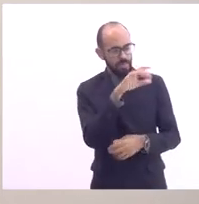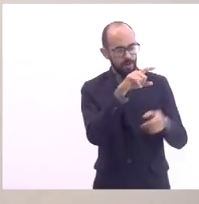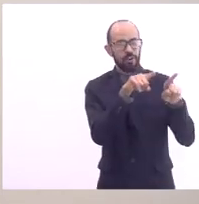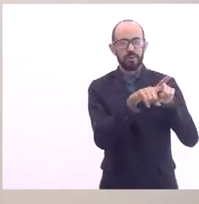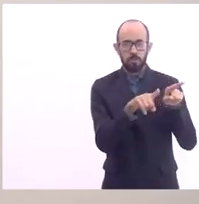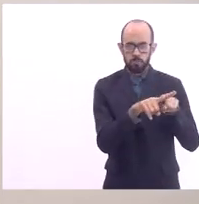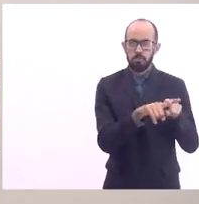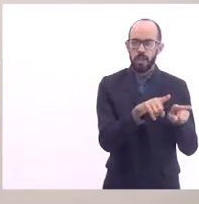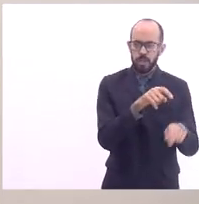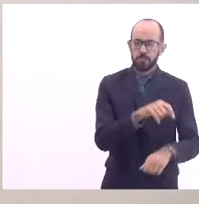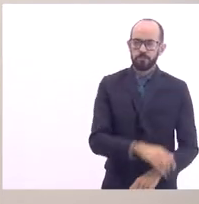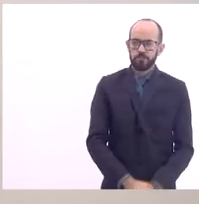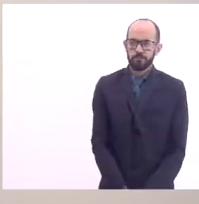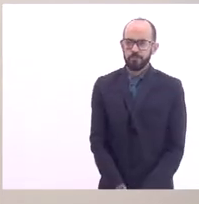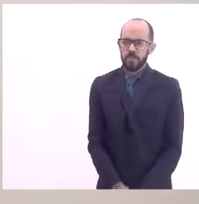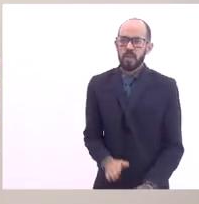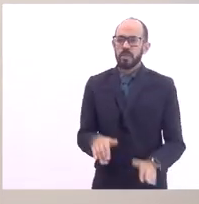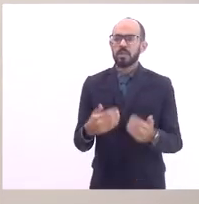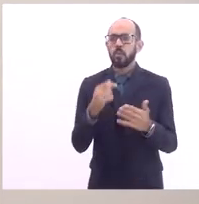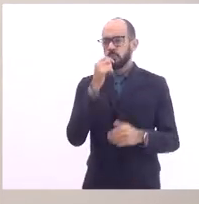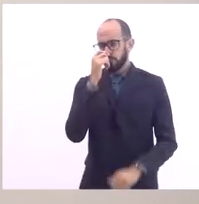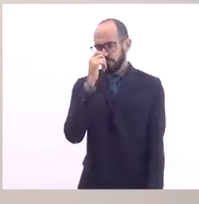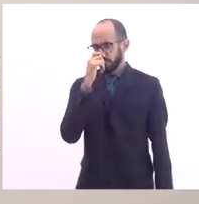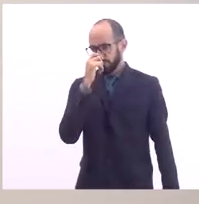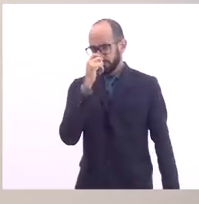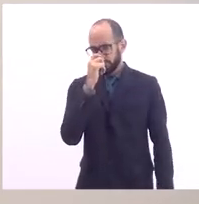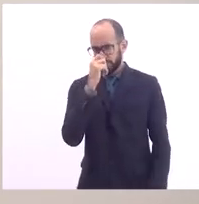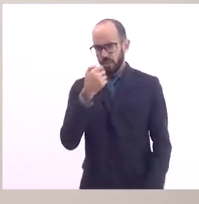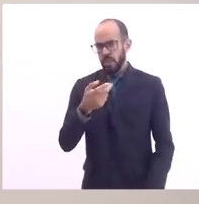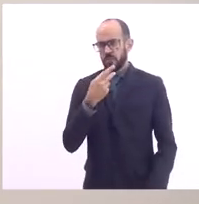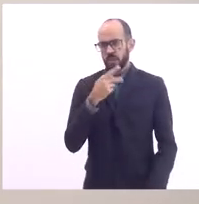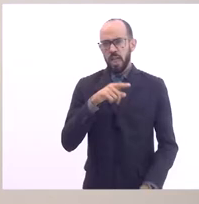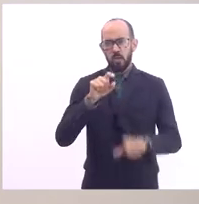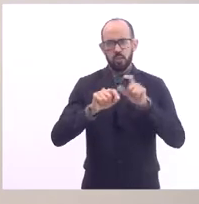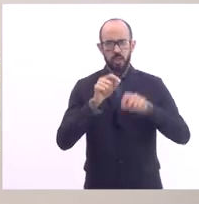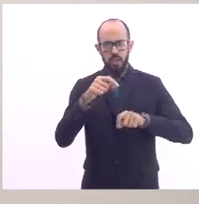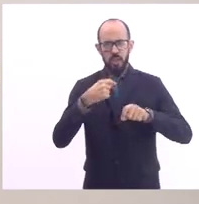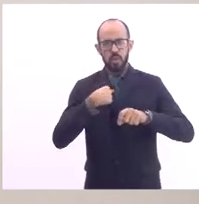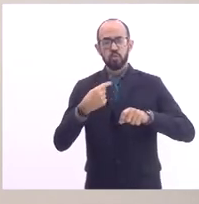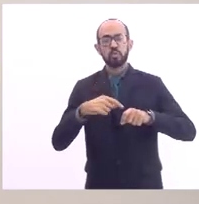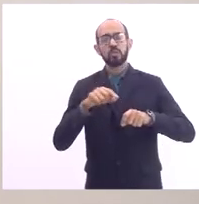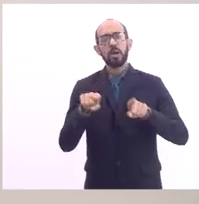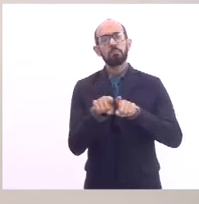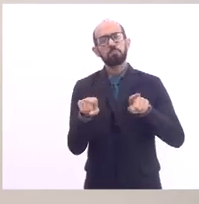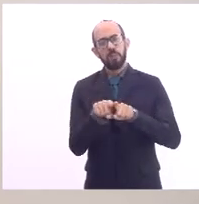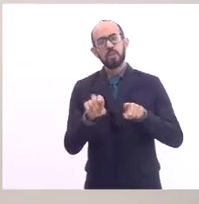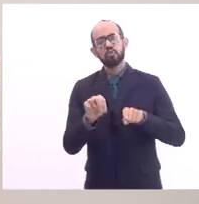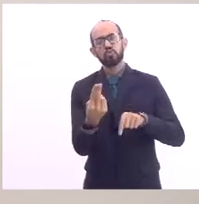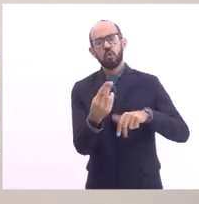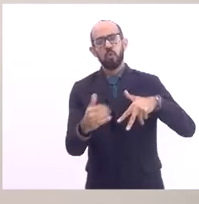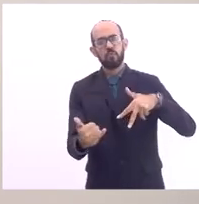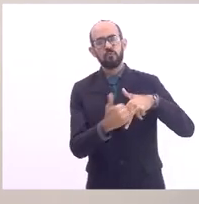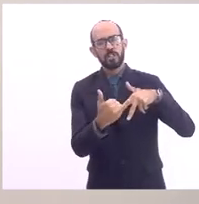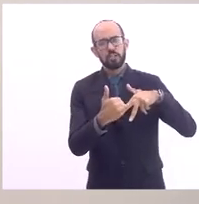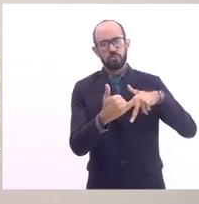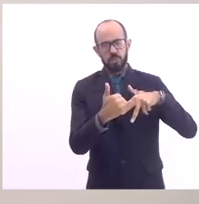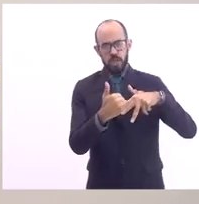tem também morador de lá. Então, eu diria o seguinte, eu faço parte das vítimas da Enel, lá da Região Oceânica de